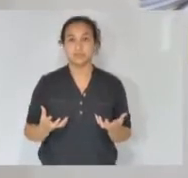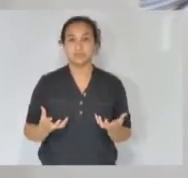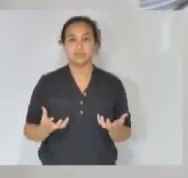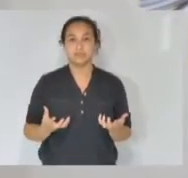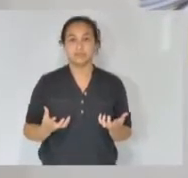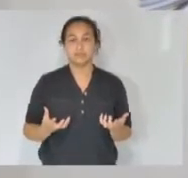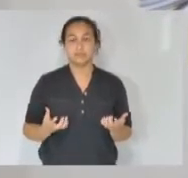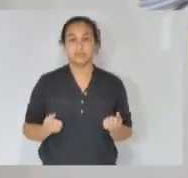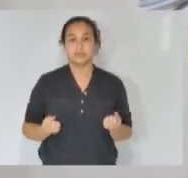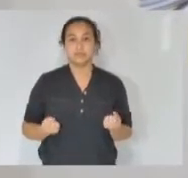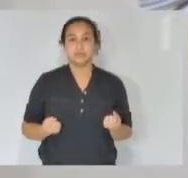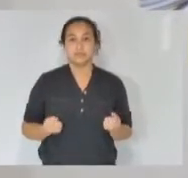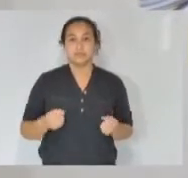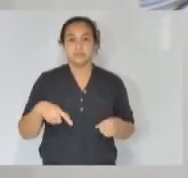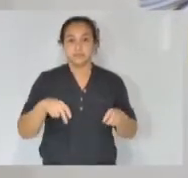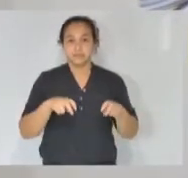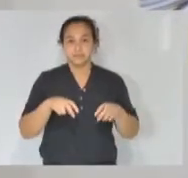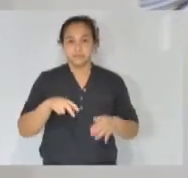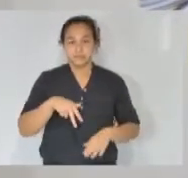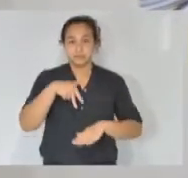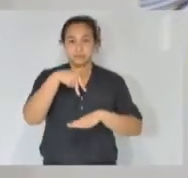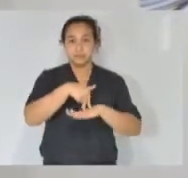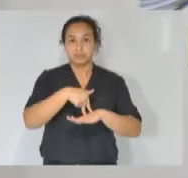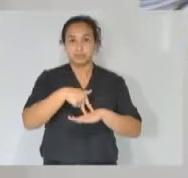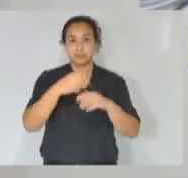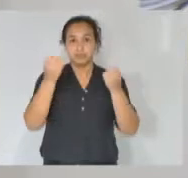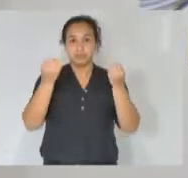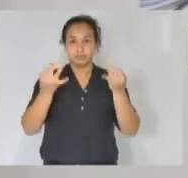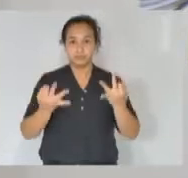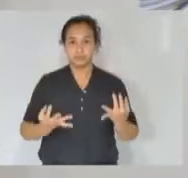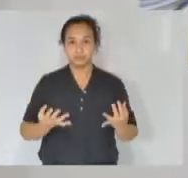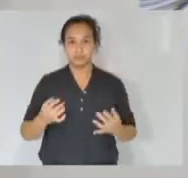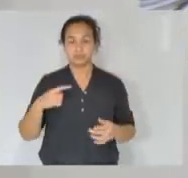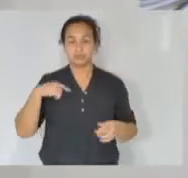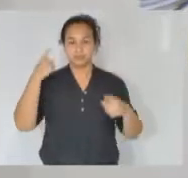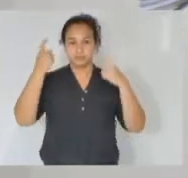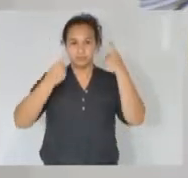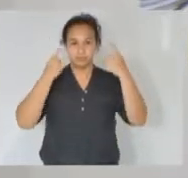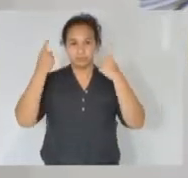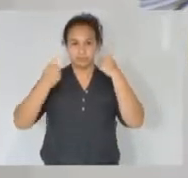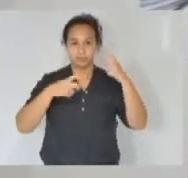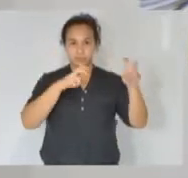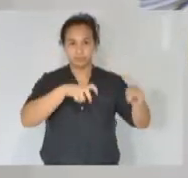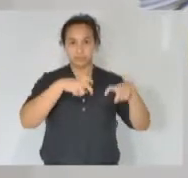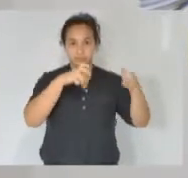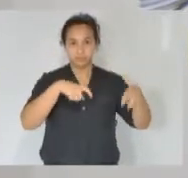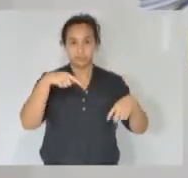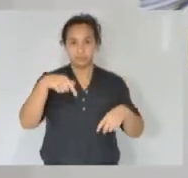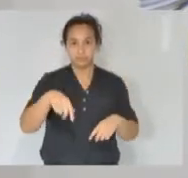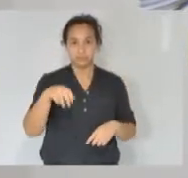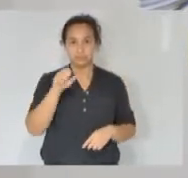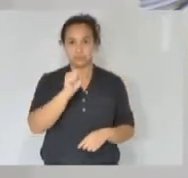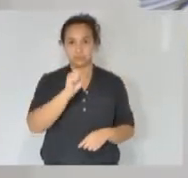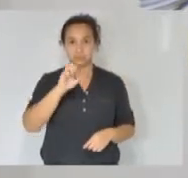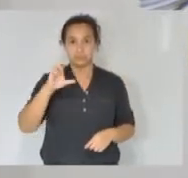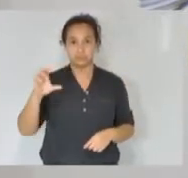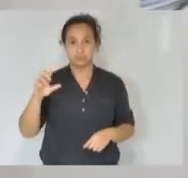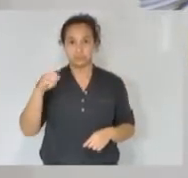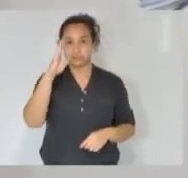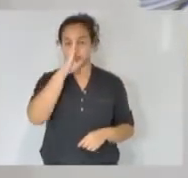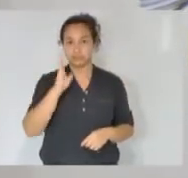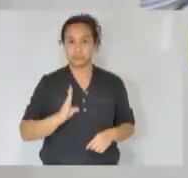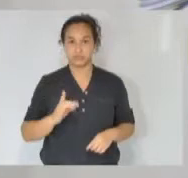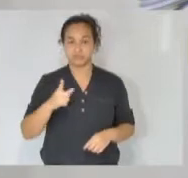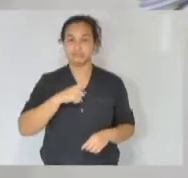aqui da tribuna, falar de uma grande preocupação que o agronegócio catarinense brasileiro vem sentindo